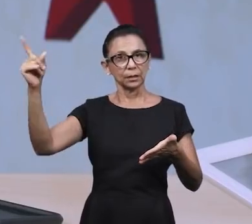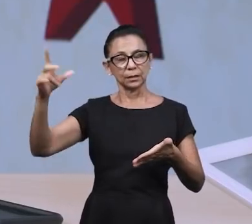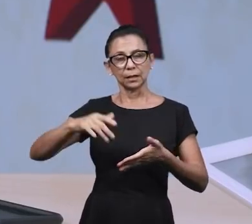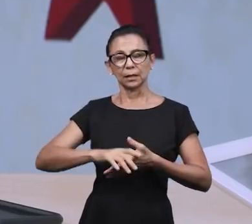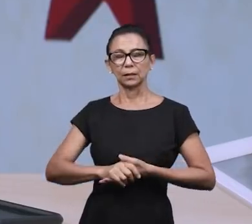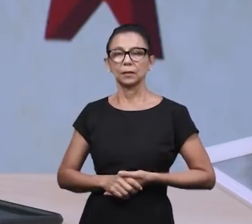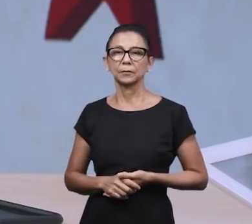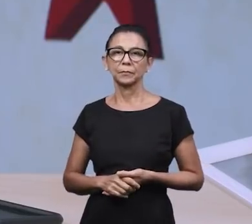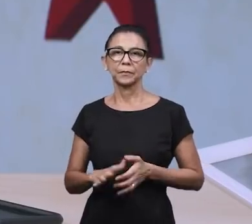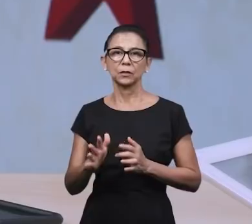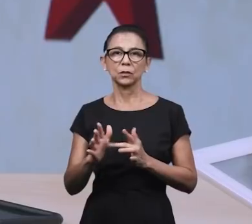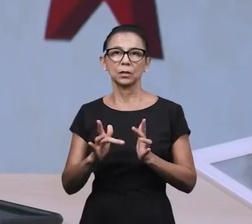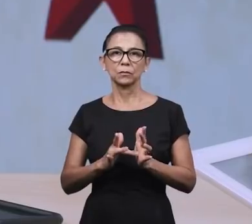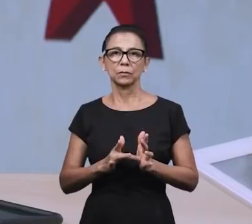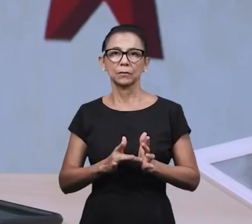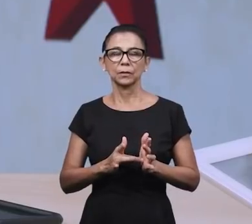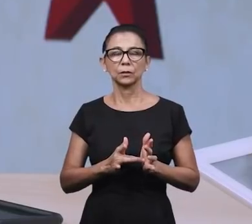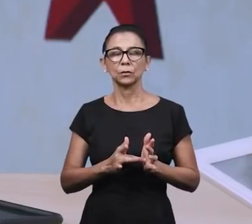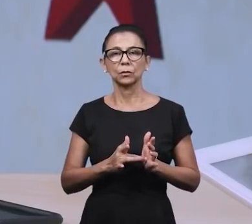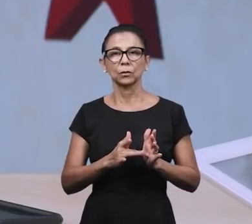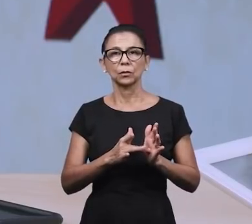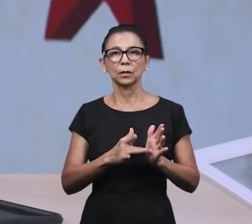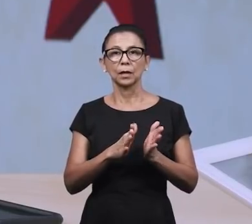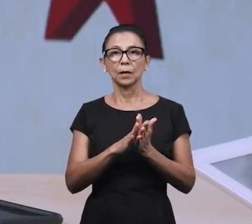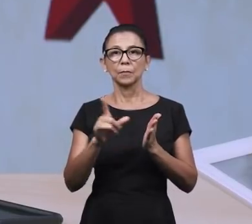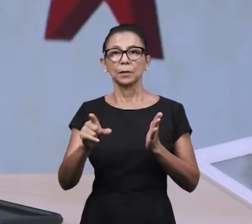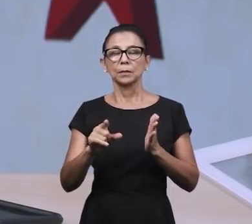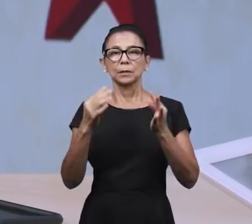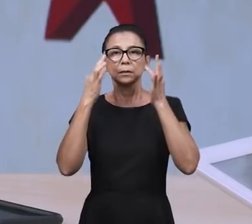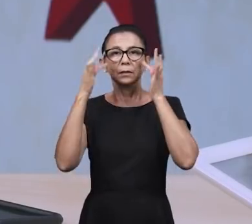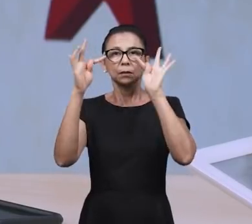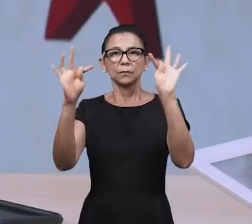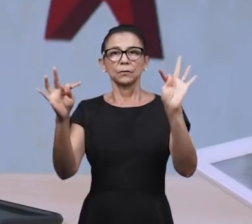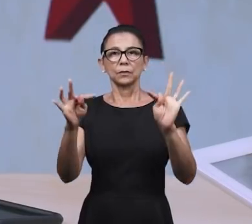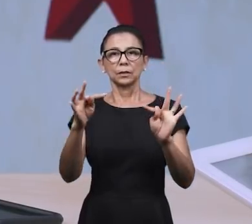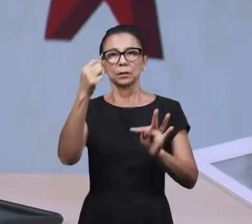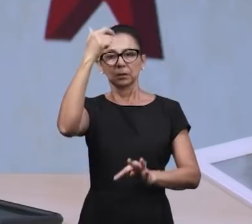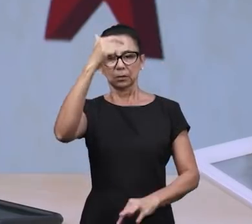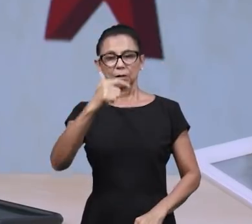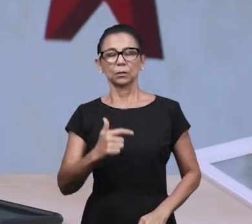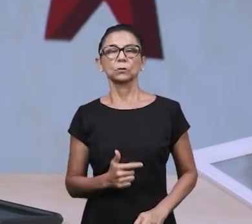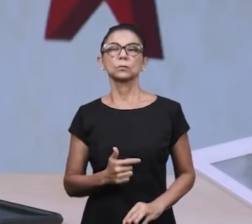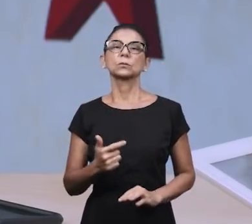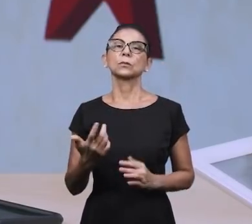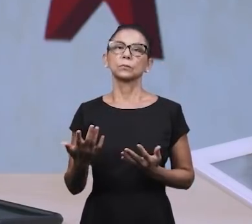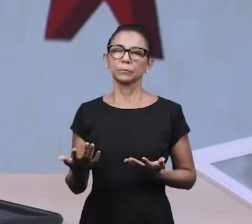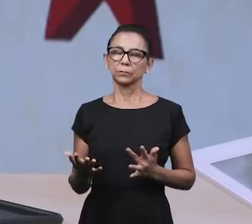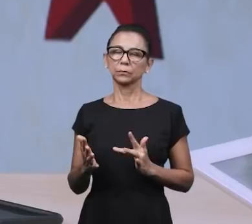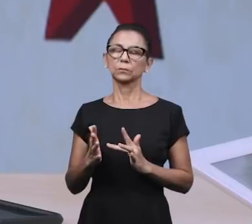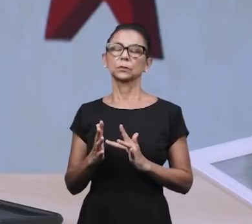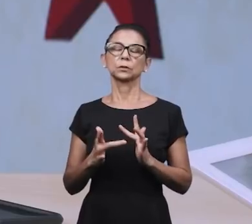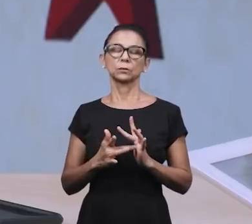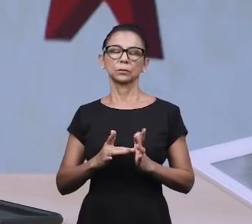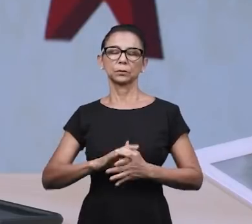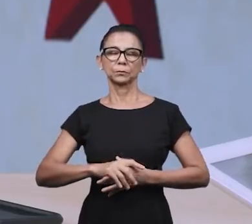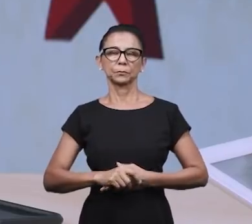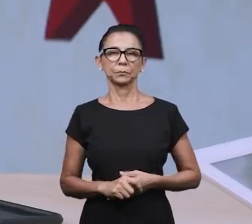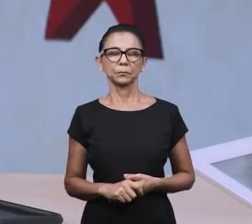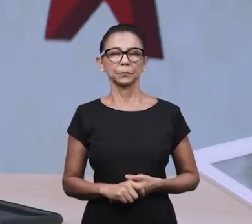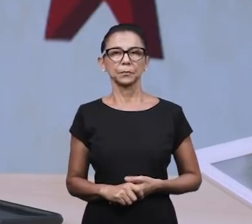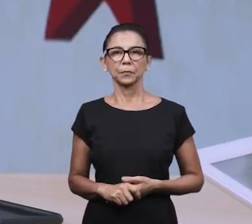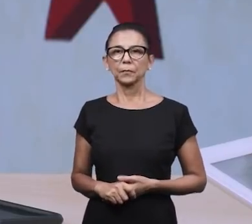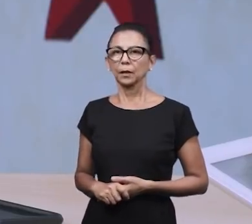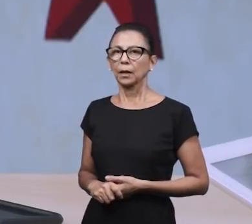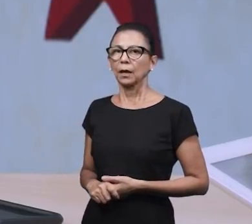mim, disse Jesus, testificam." Então, a palavra do Velho Testamento testificando acerca do